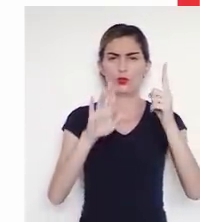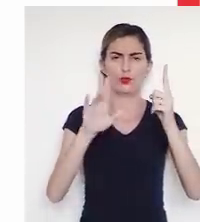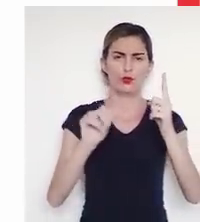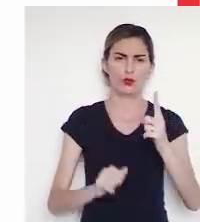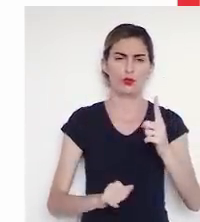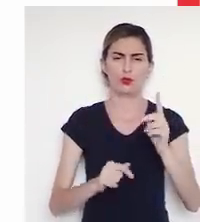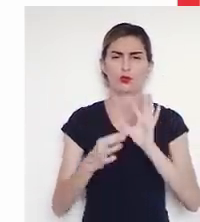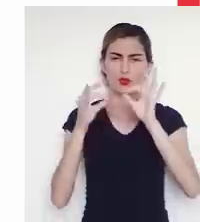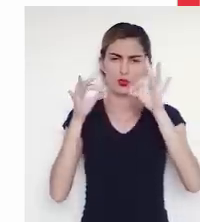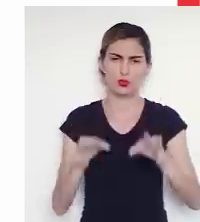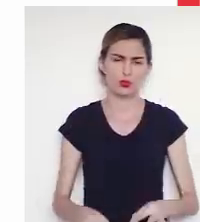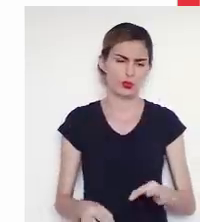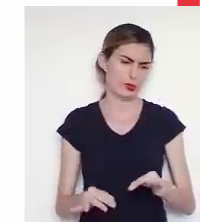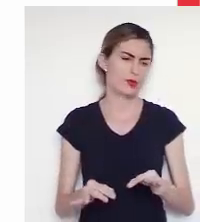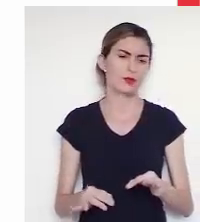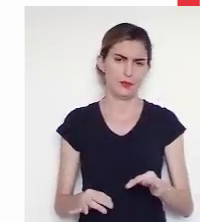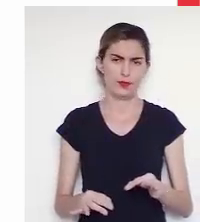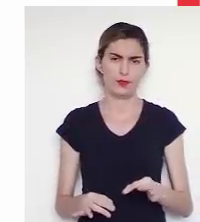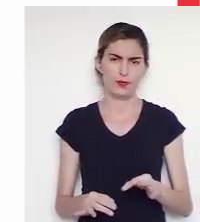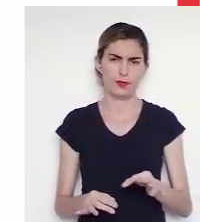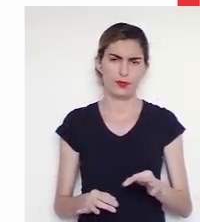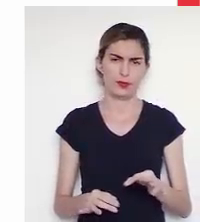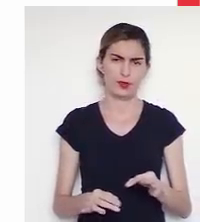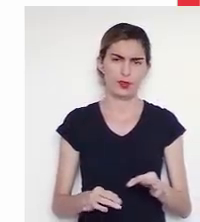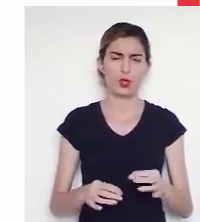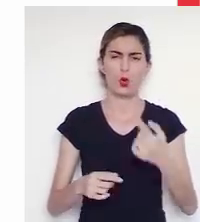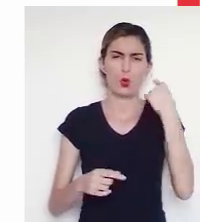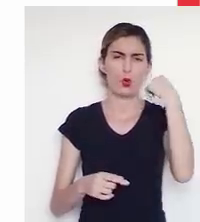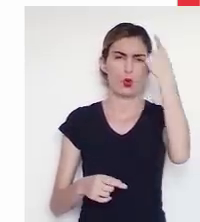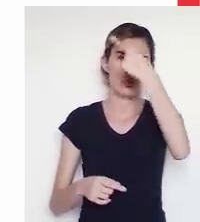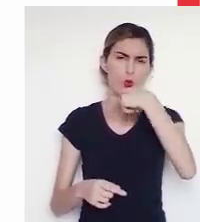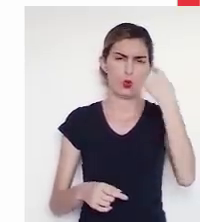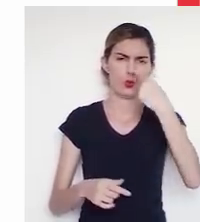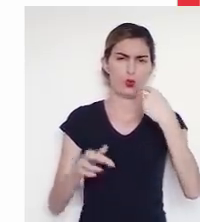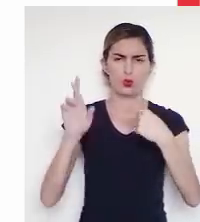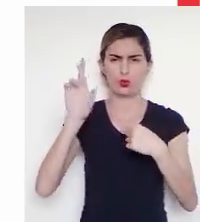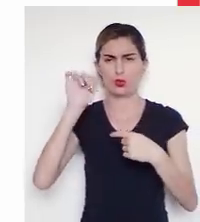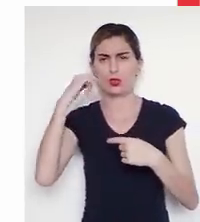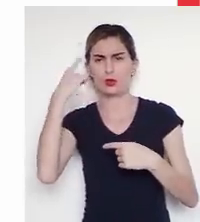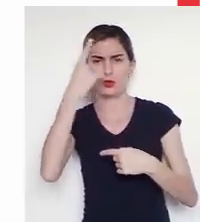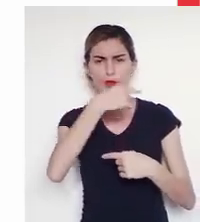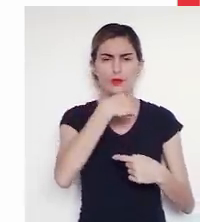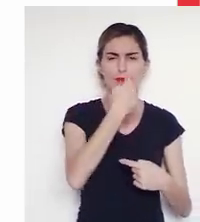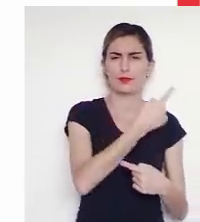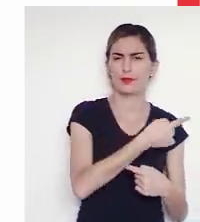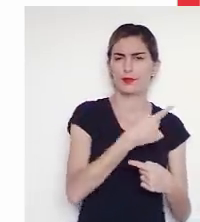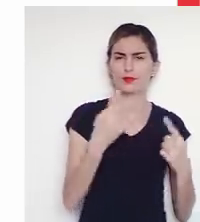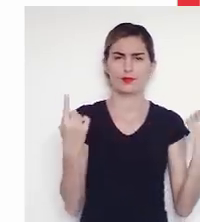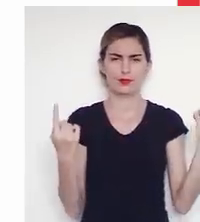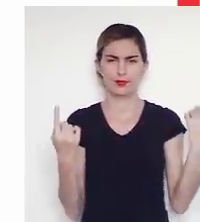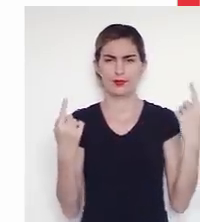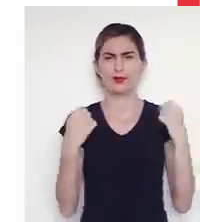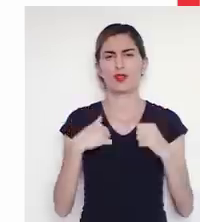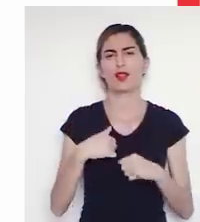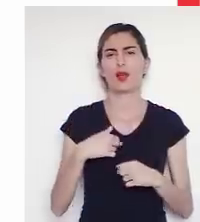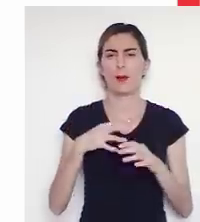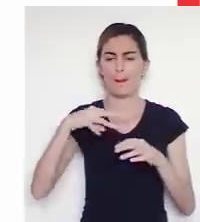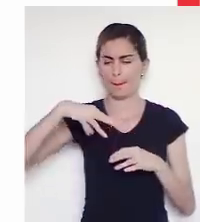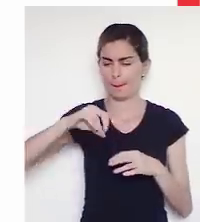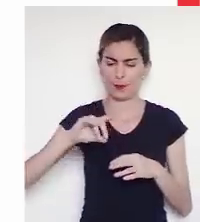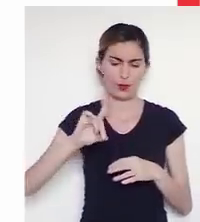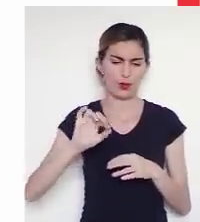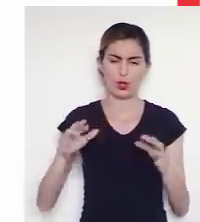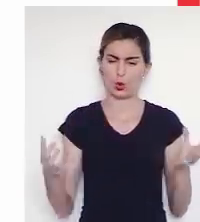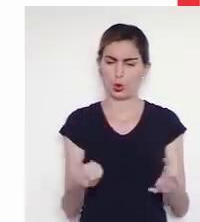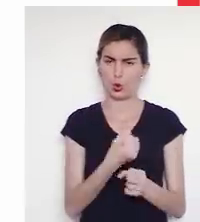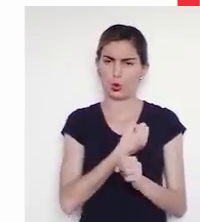está justamente ali entre o rosto de Aristóteles e de Platão. De forma mais moderna, os